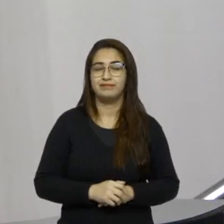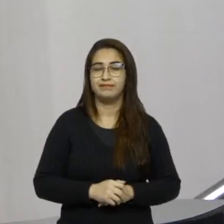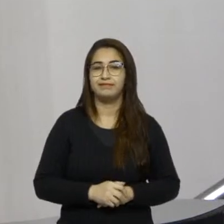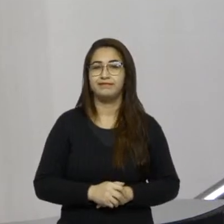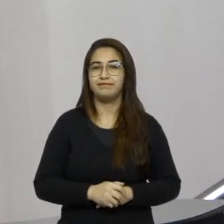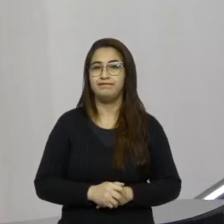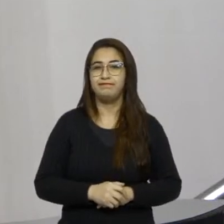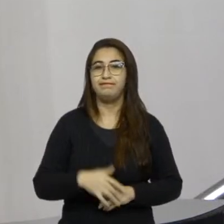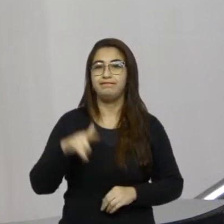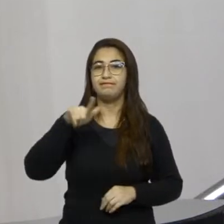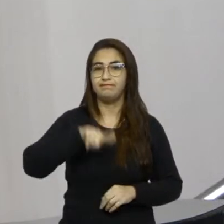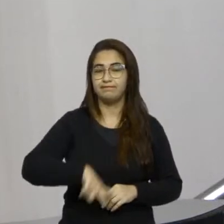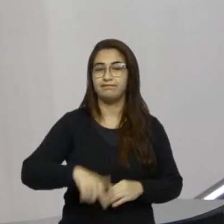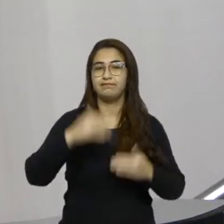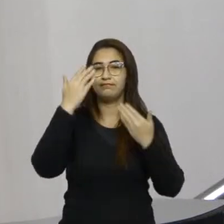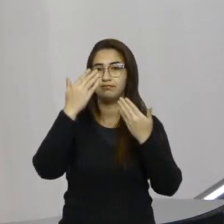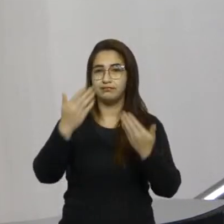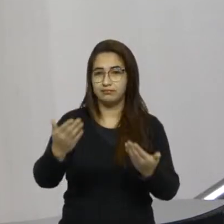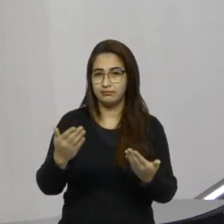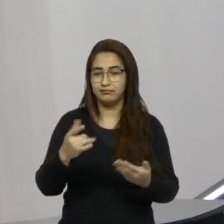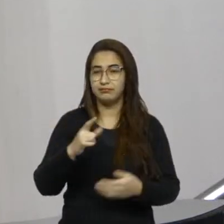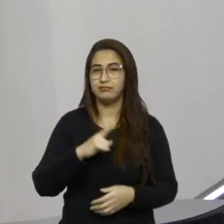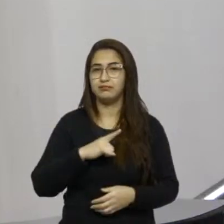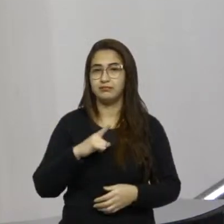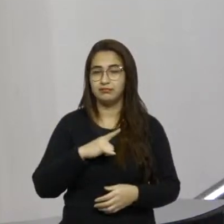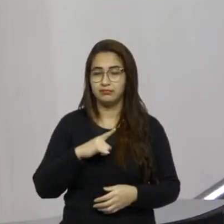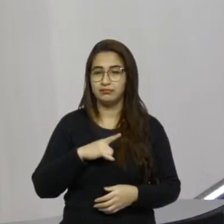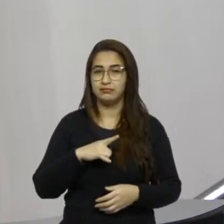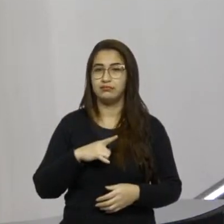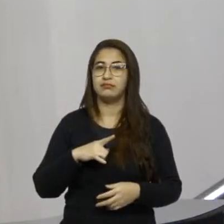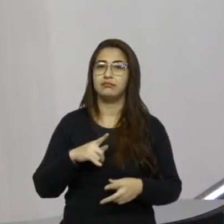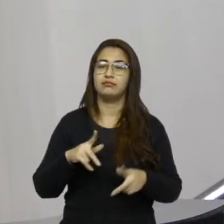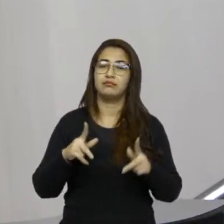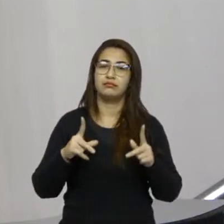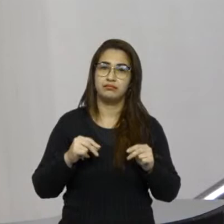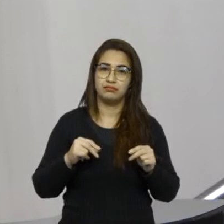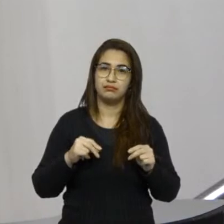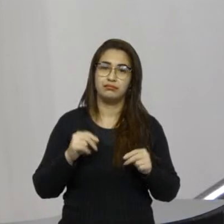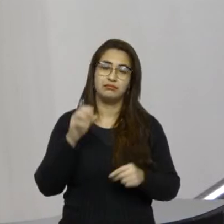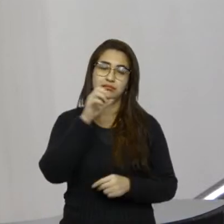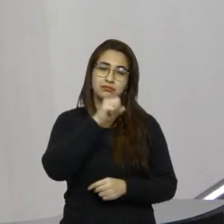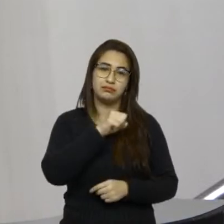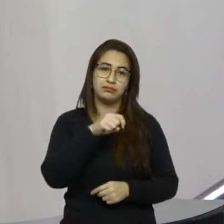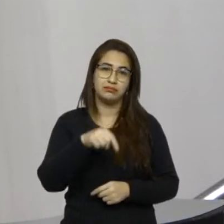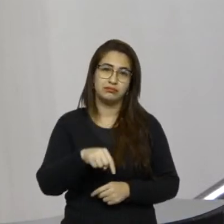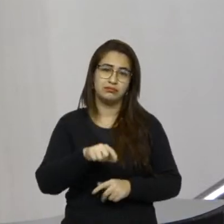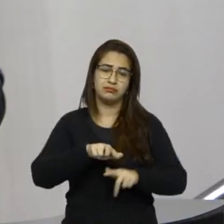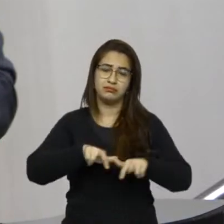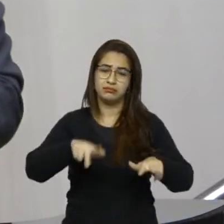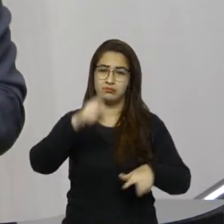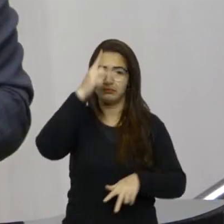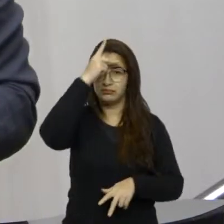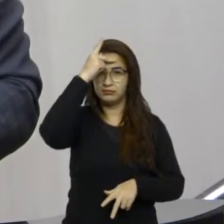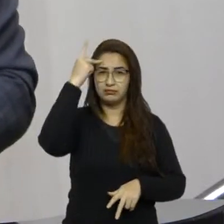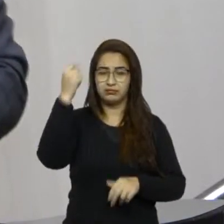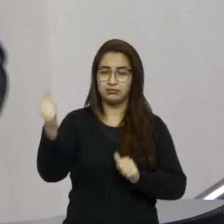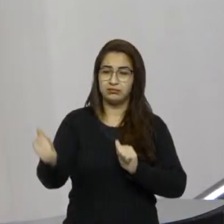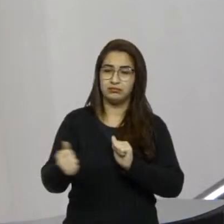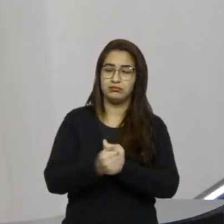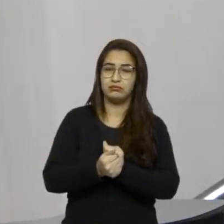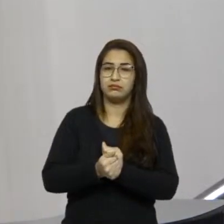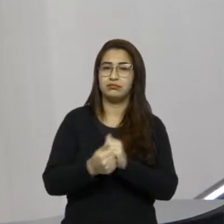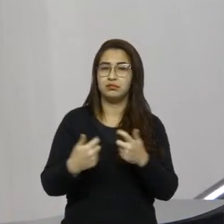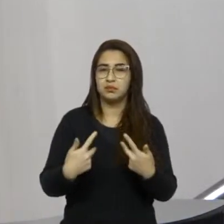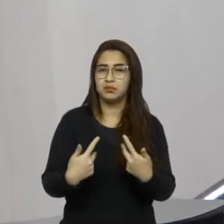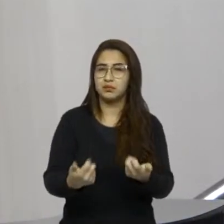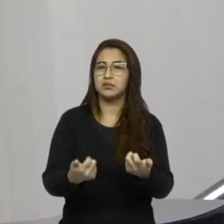Quero aqui também agradecer o reconhecimento que temos recebido nessa breve passagem que estamos aqui, de inúmeras pessoas que têm acompanhado o nosso trabalho, têm notado a